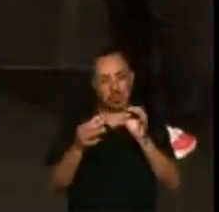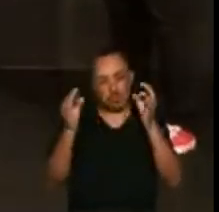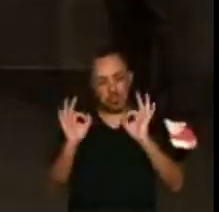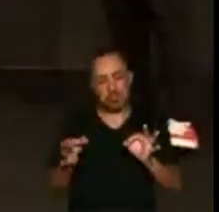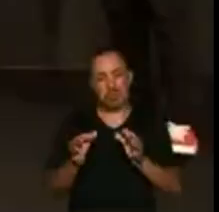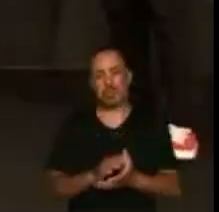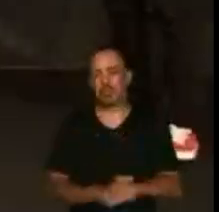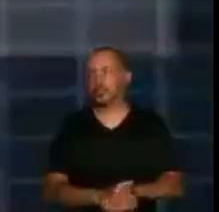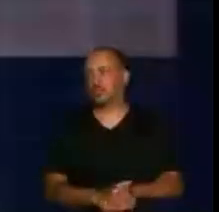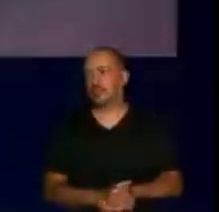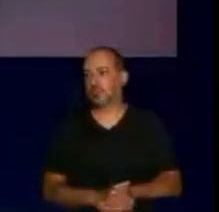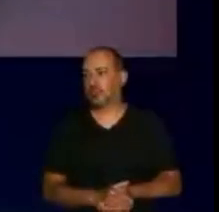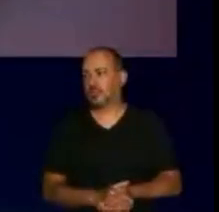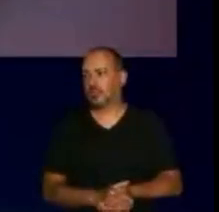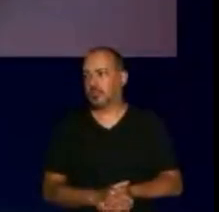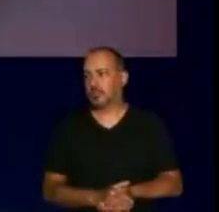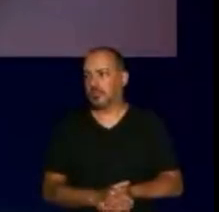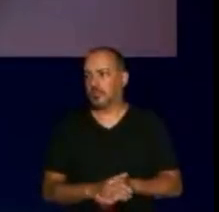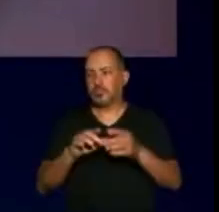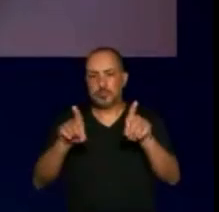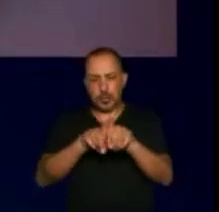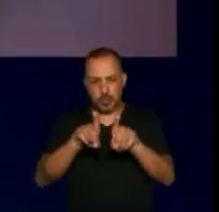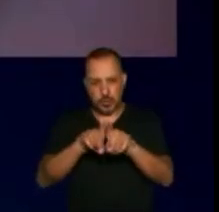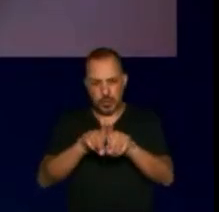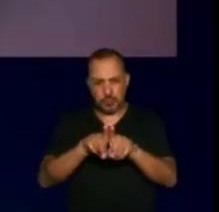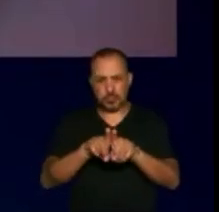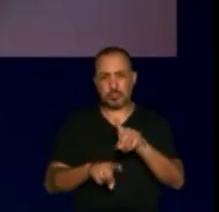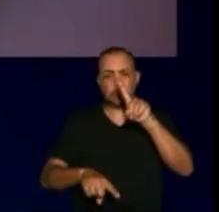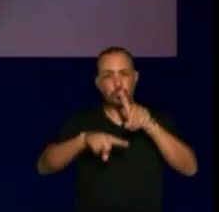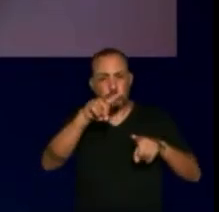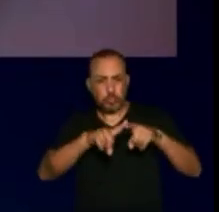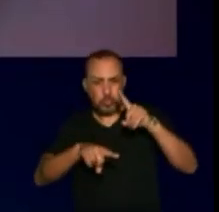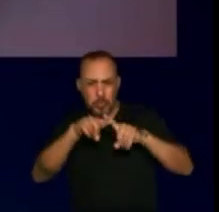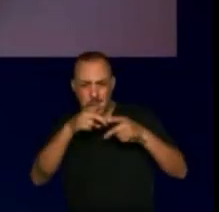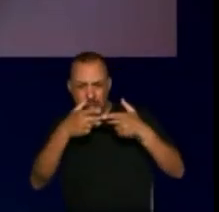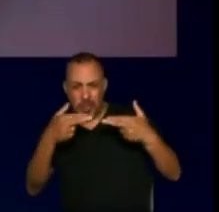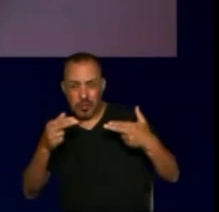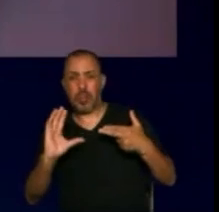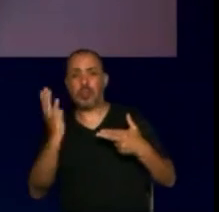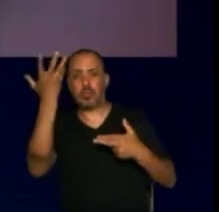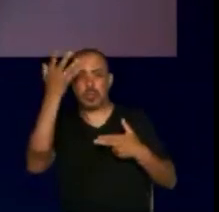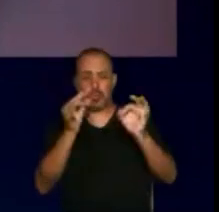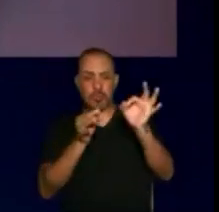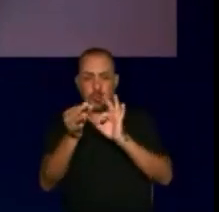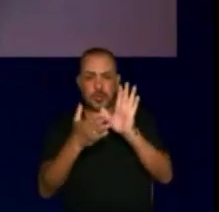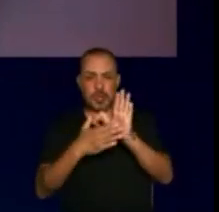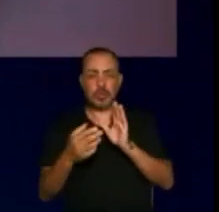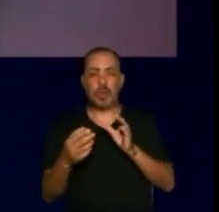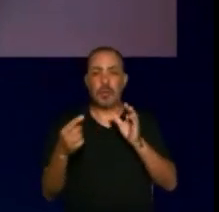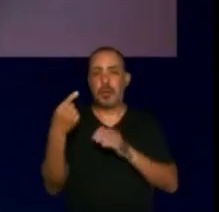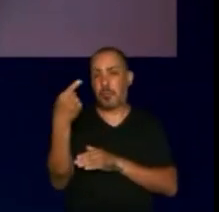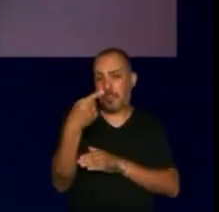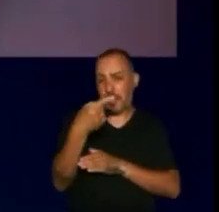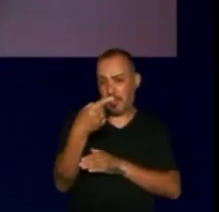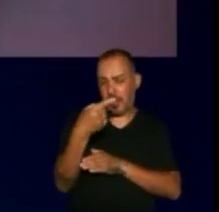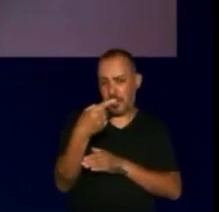está assistindo a gente. Legal, Bruno. Acho que também é a materialização de um processo, de um projeto que a gente iniciou na primeira edição do ecossistema desse ano, no